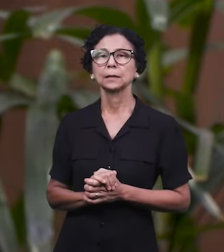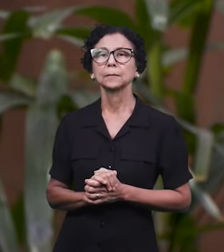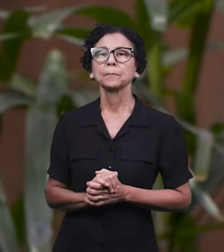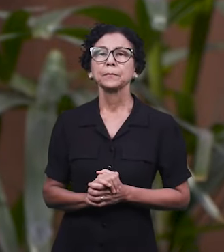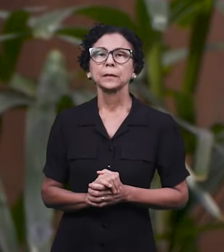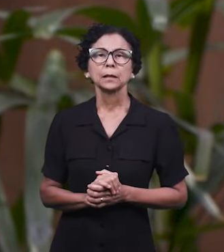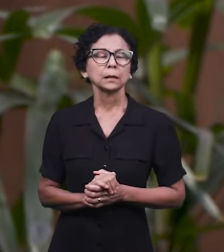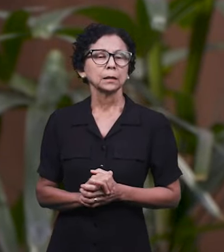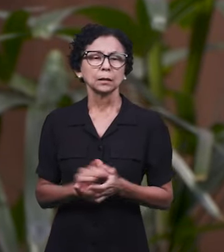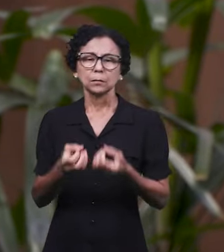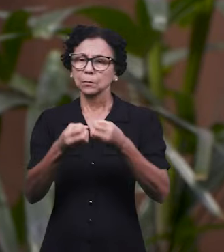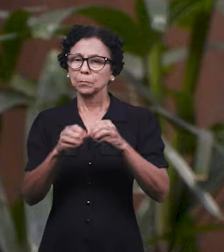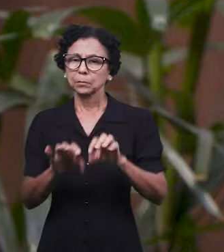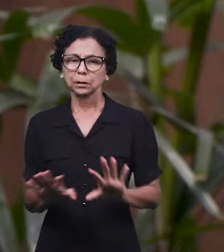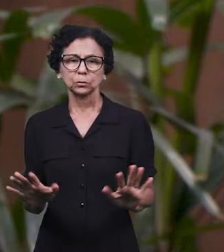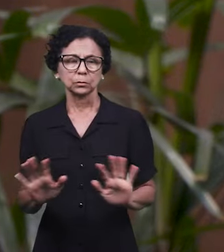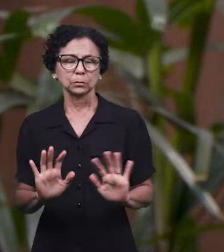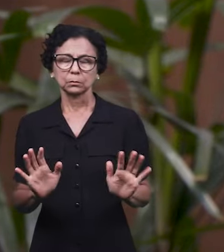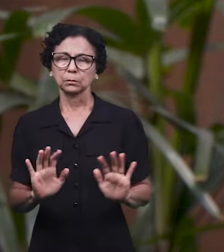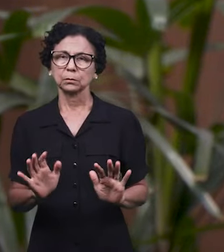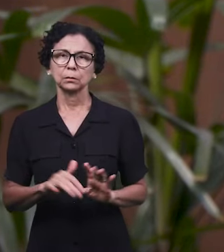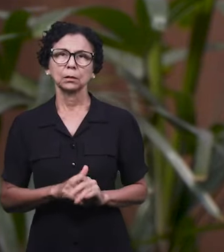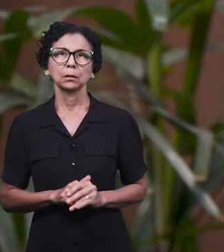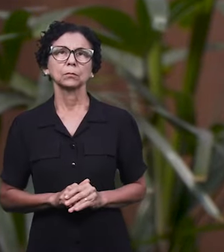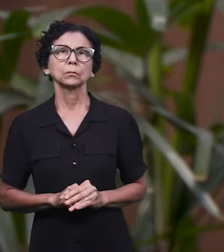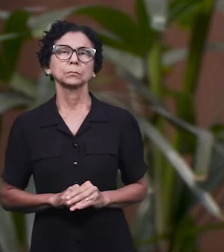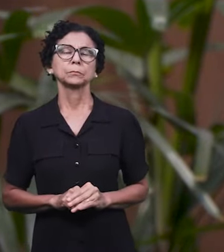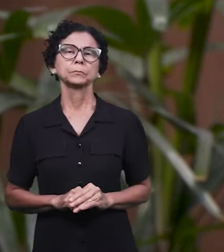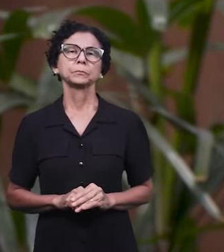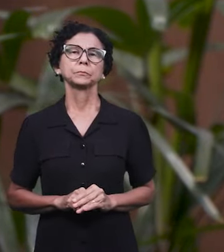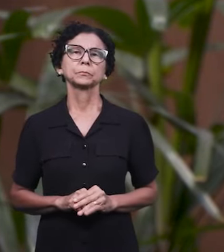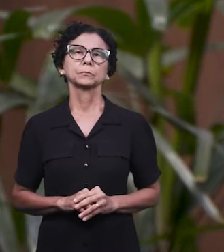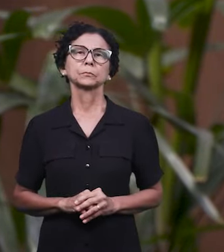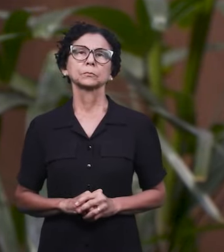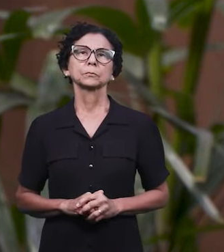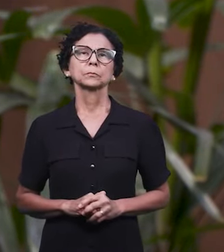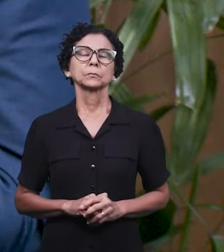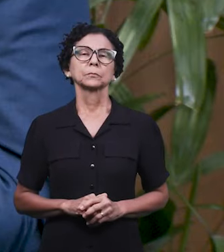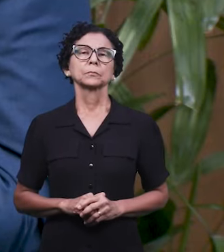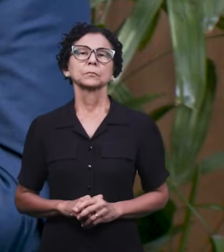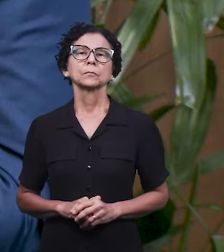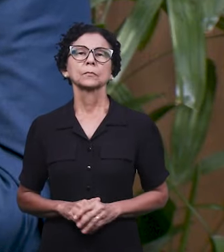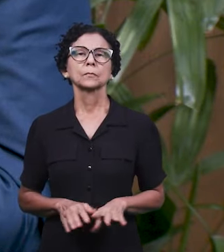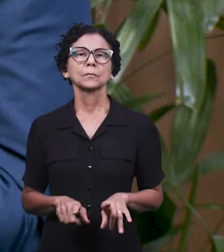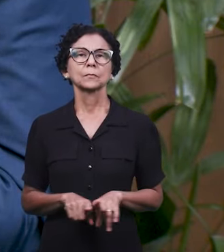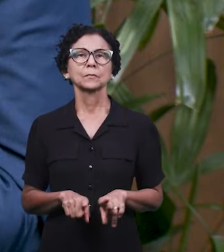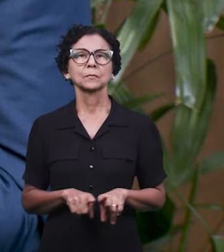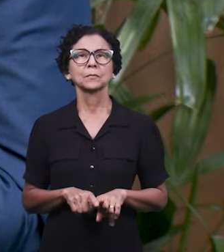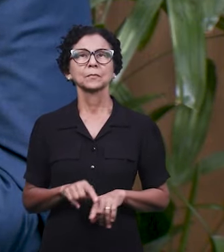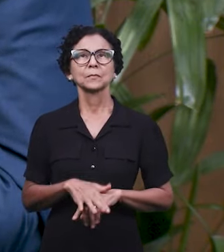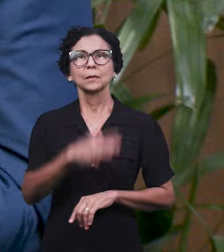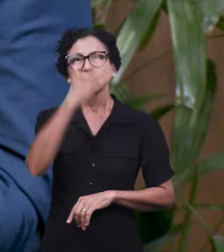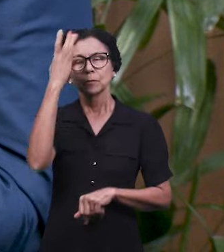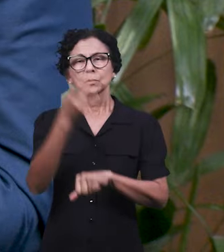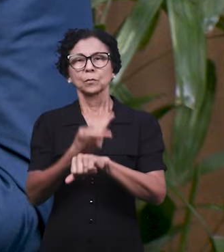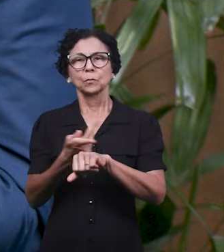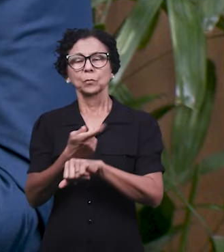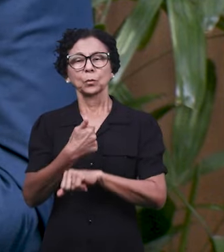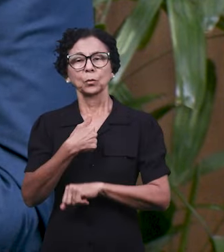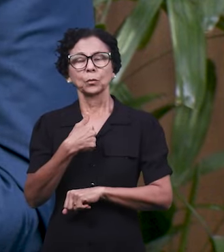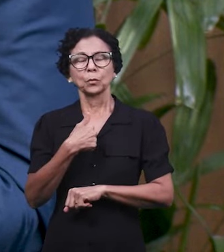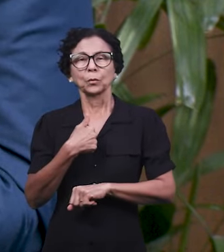ele não estava prejudicando ninguém ali no na naquele meio que a academia tá inserida ali né inclusive uma pessoa me procurou recentemente para